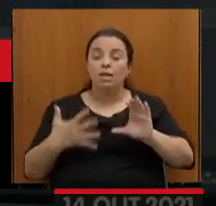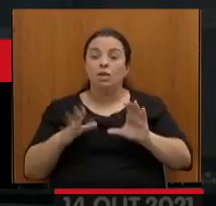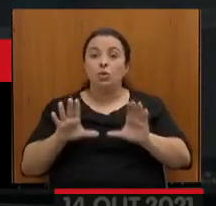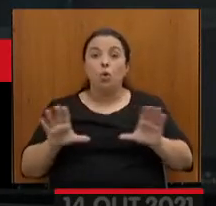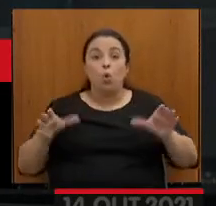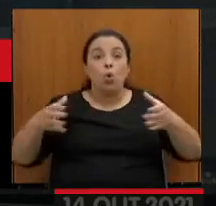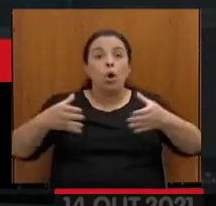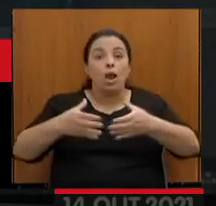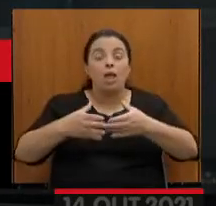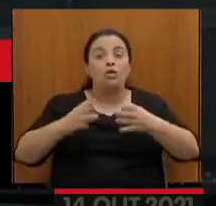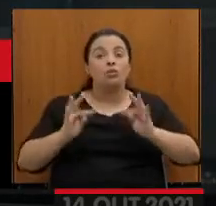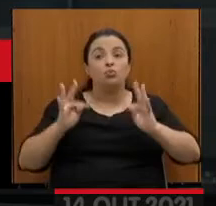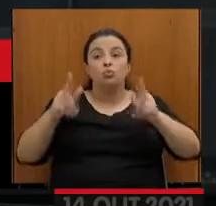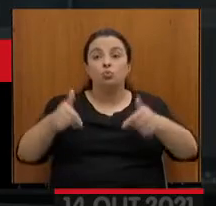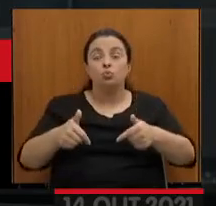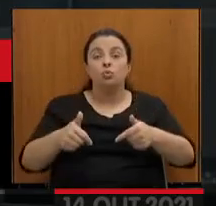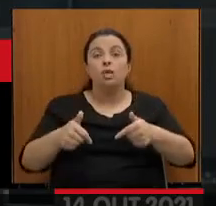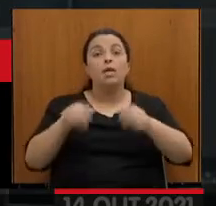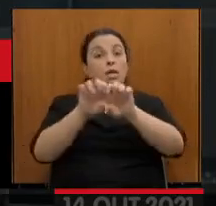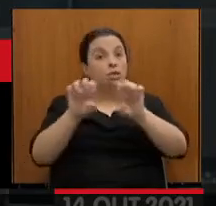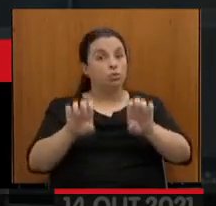Sistema Único de Saúde.